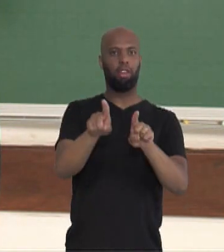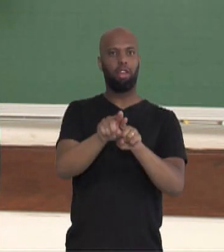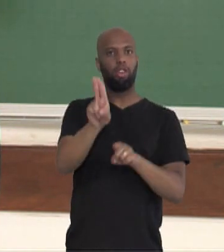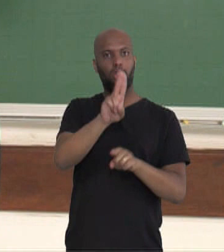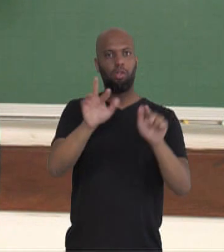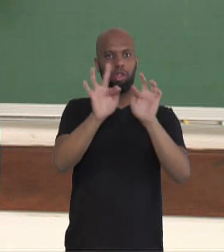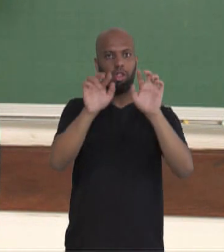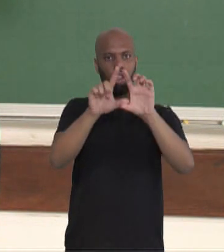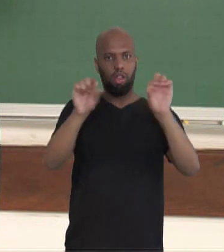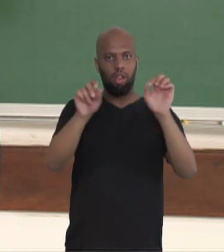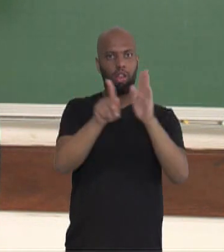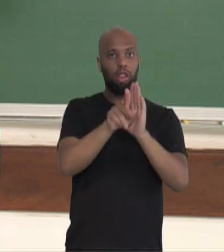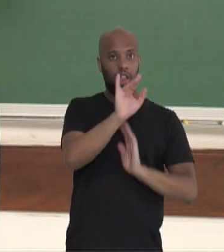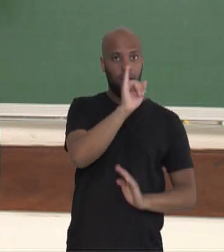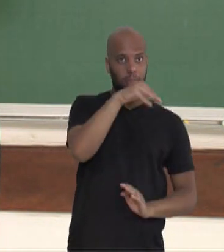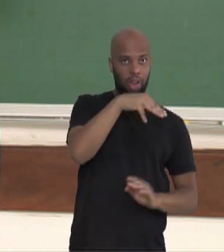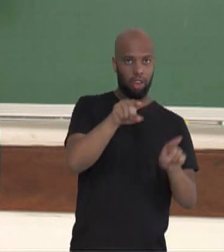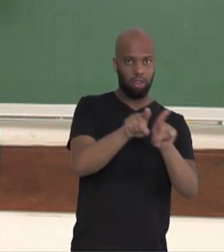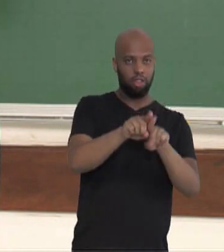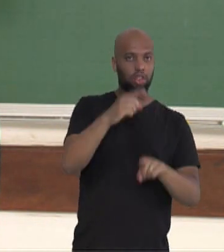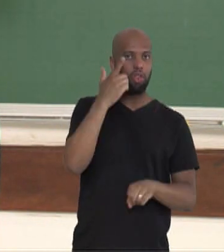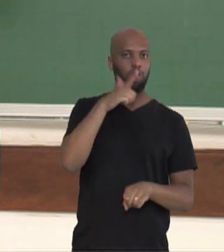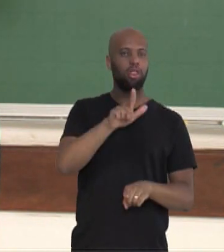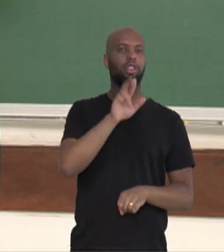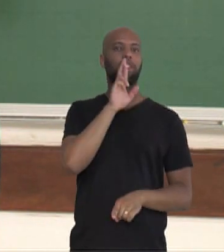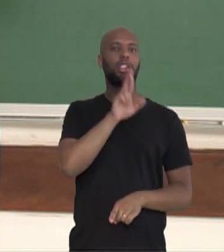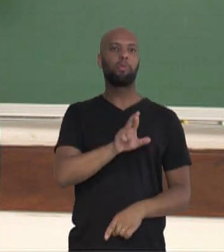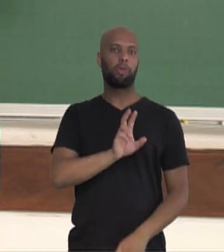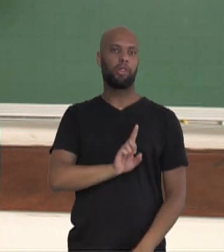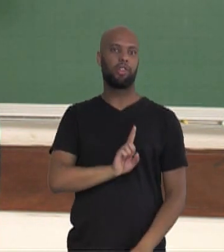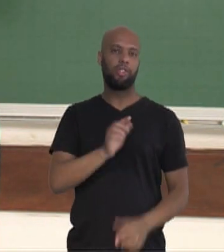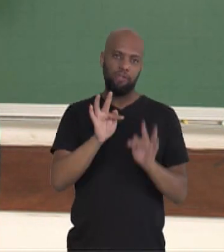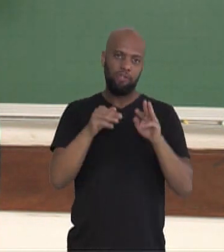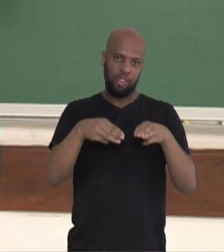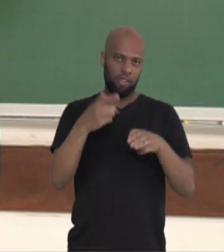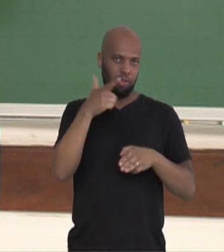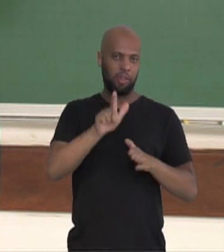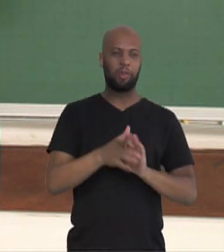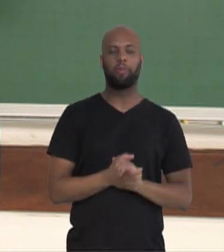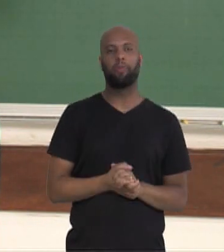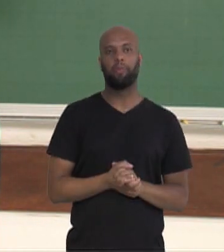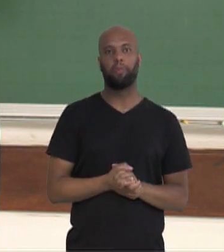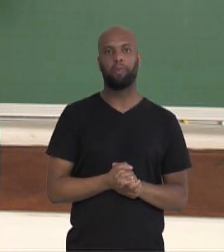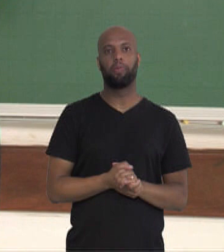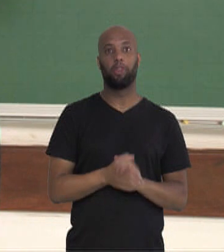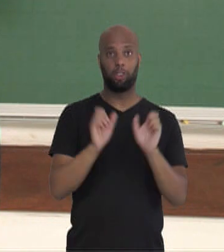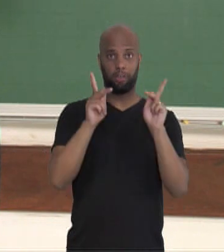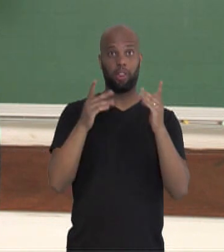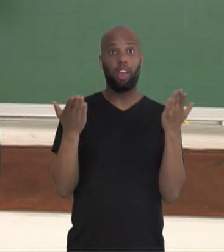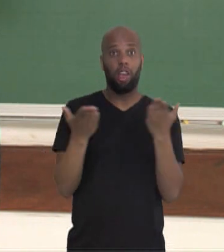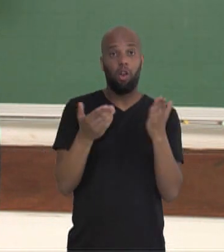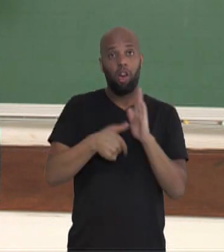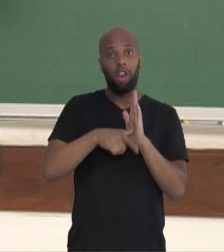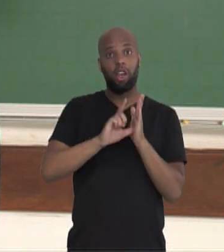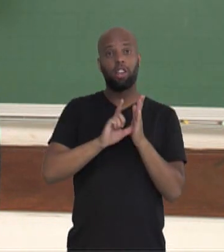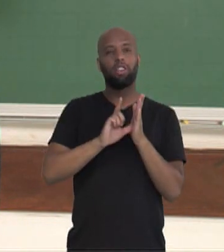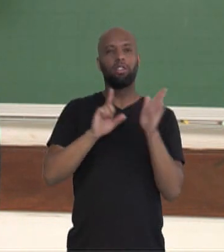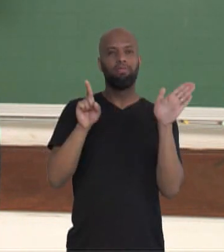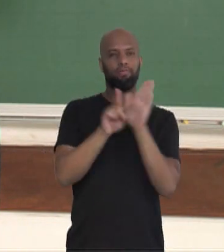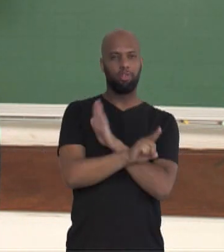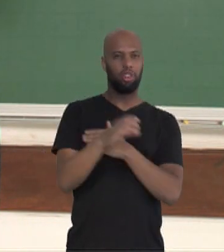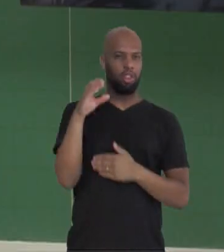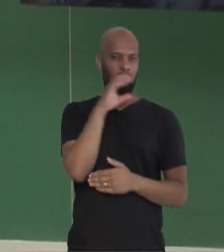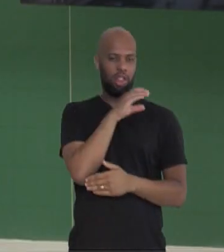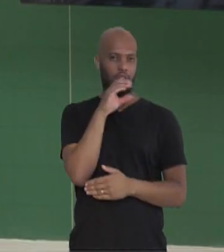fórmula da imagem, a gente consegue chegar no resultado final, perfeito? Então, antes da gente começar o nosso quiz, só para